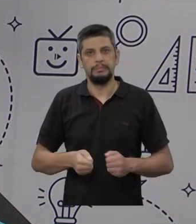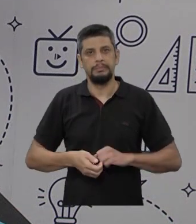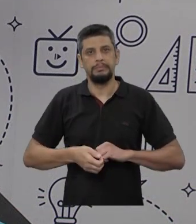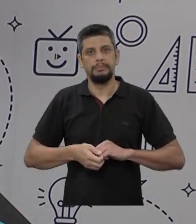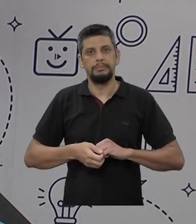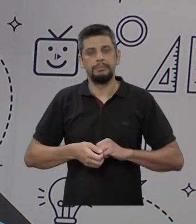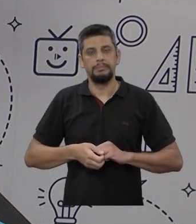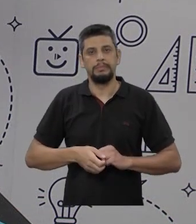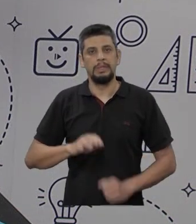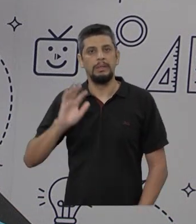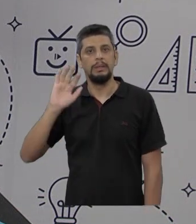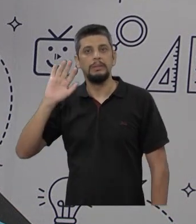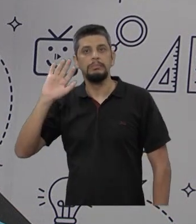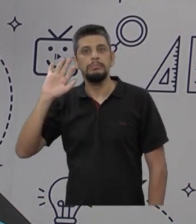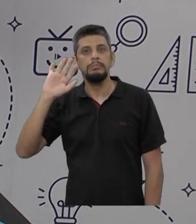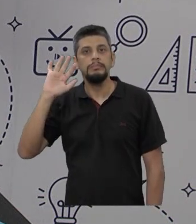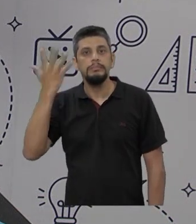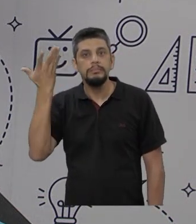Nascimento.